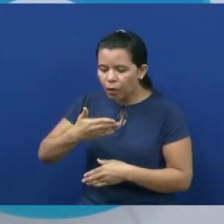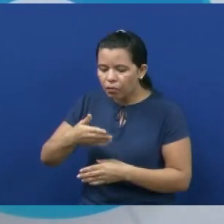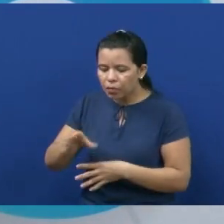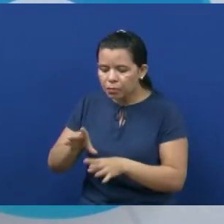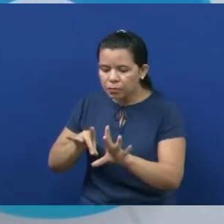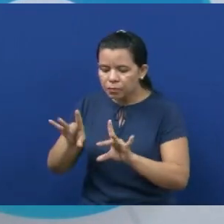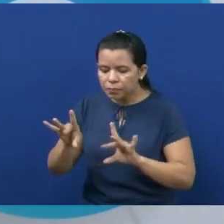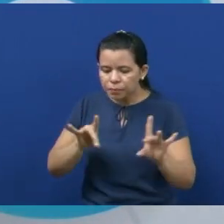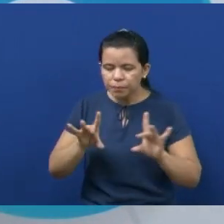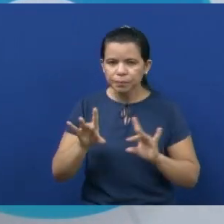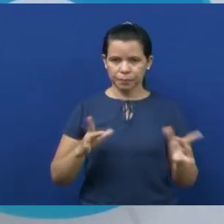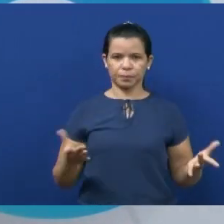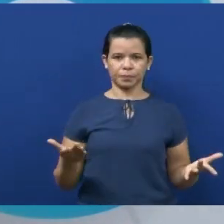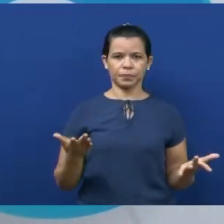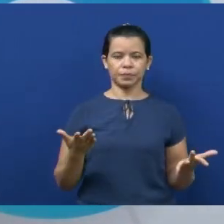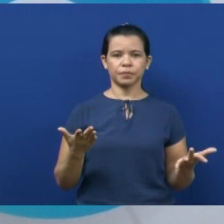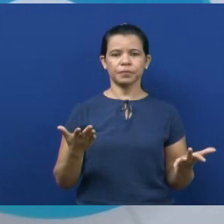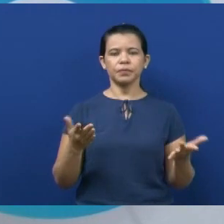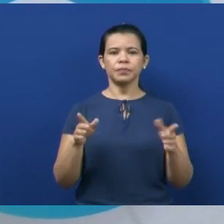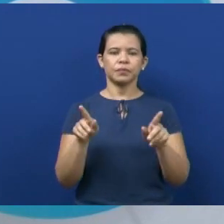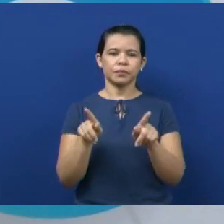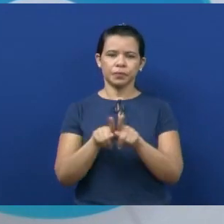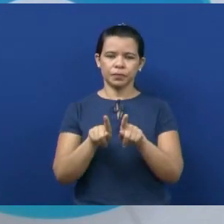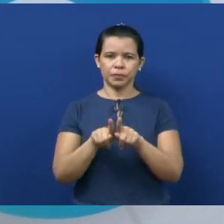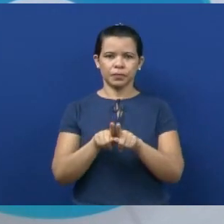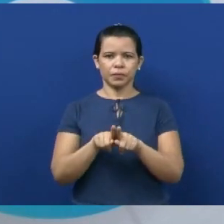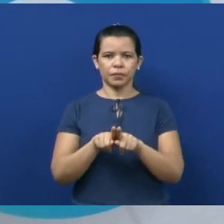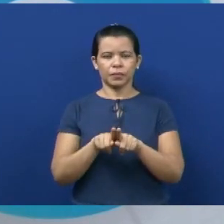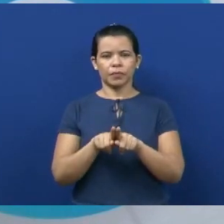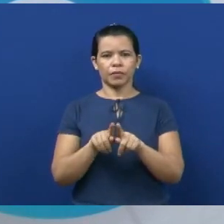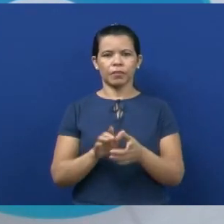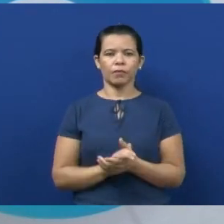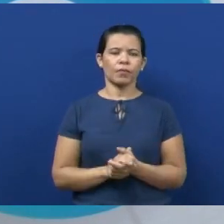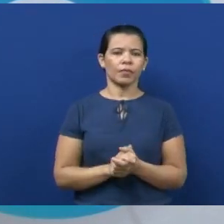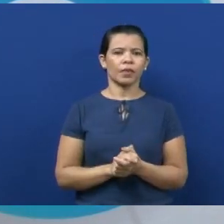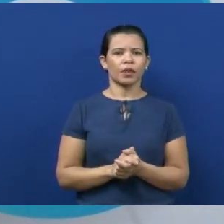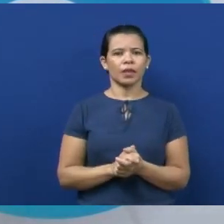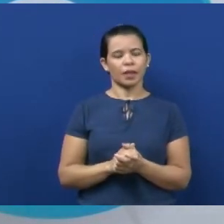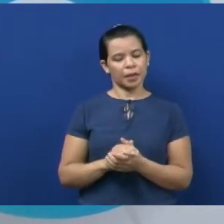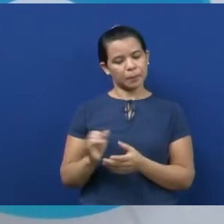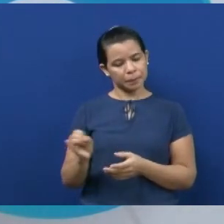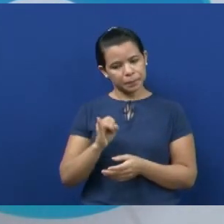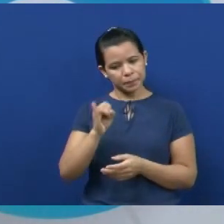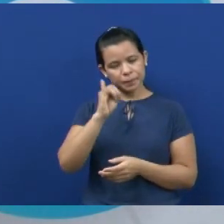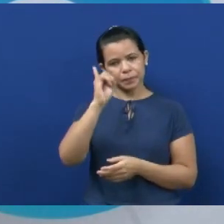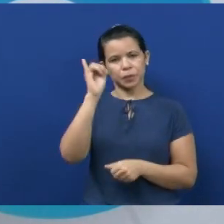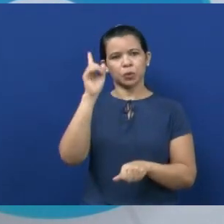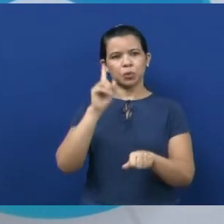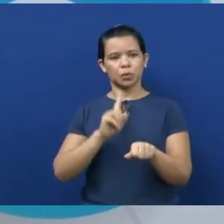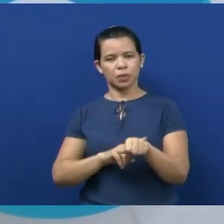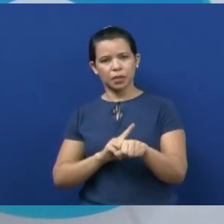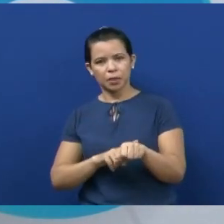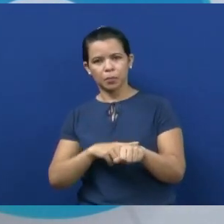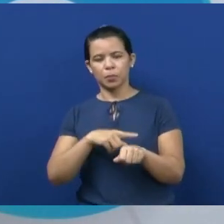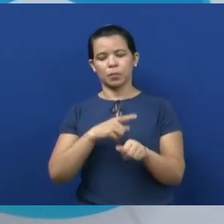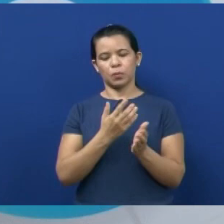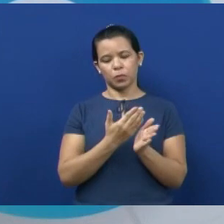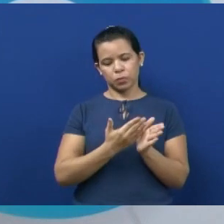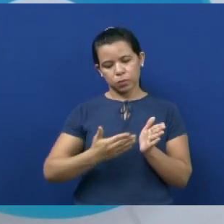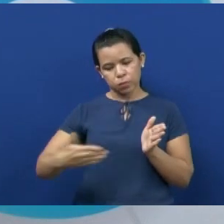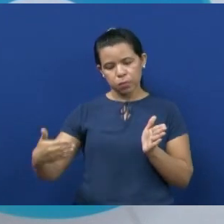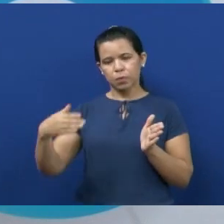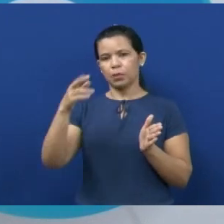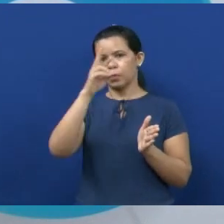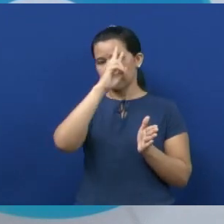esse historiador, e também a questão do tempo histórico e tempo cronológico, tá